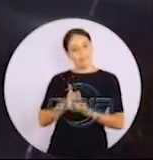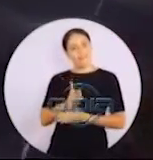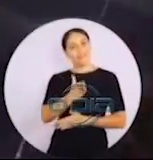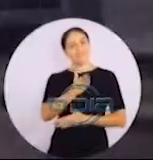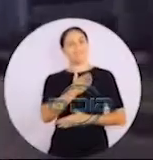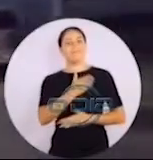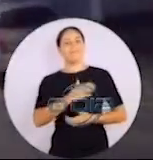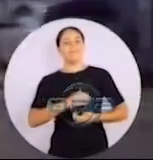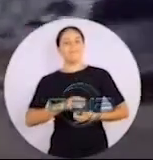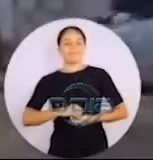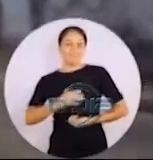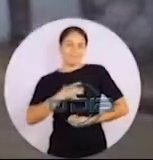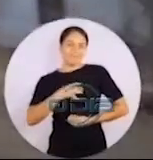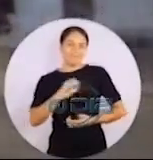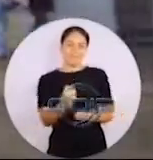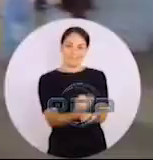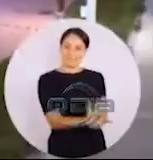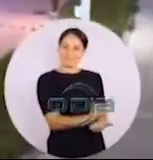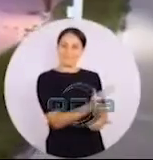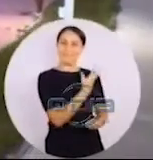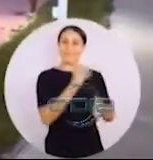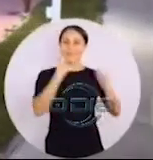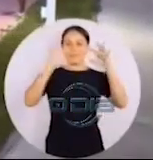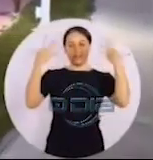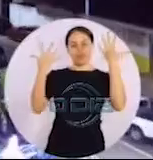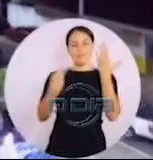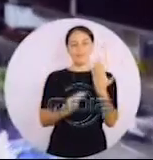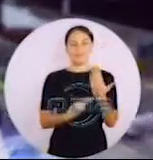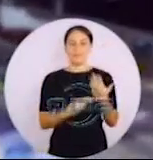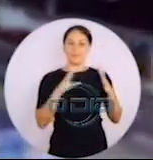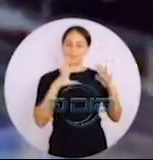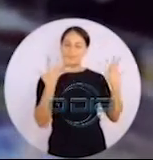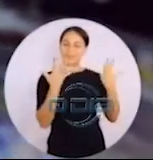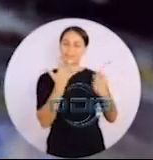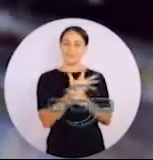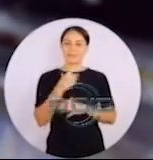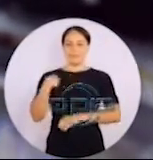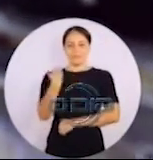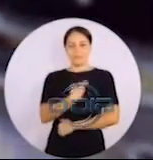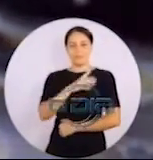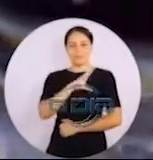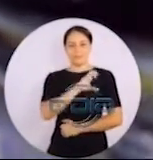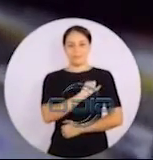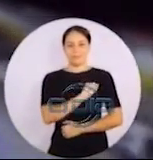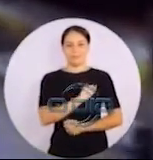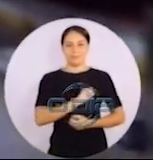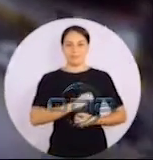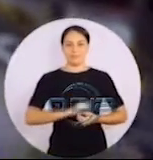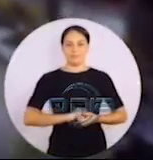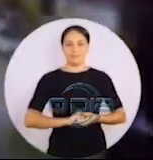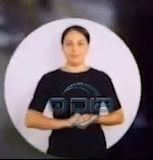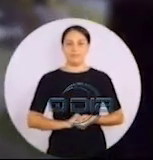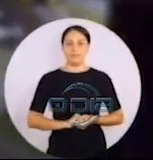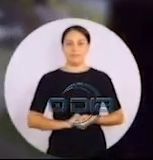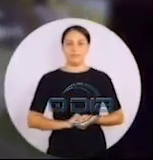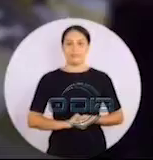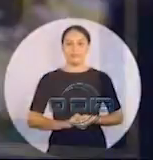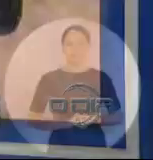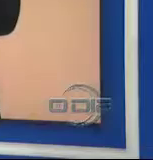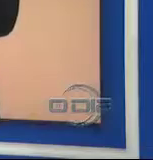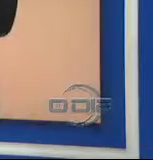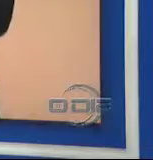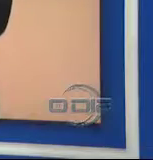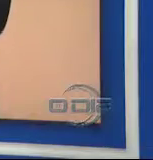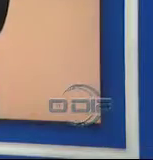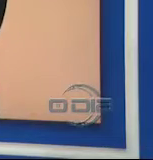sentir a emoção dessa noite iluminada. Viva Timon! Viva a cidade que a gente ama!